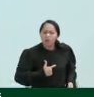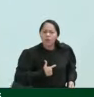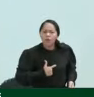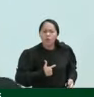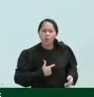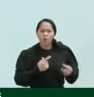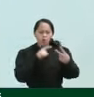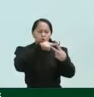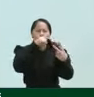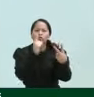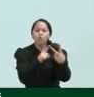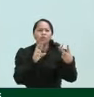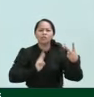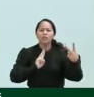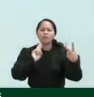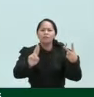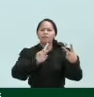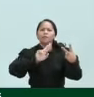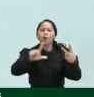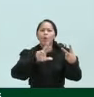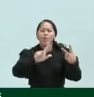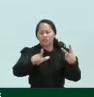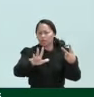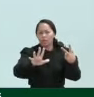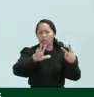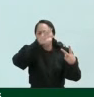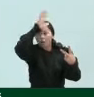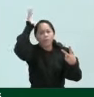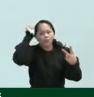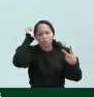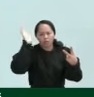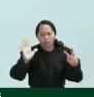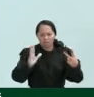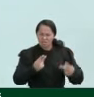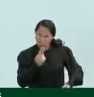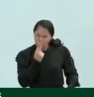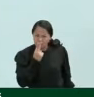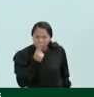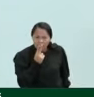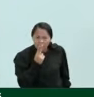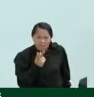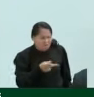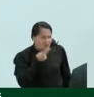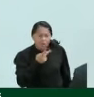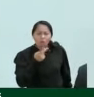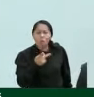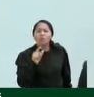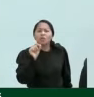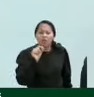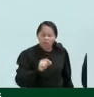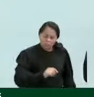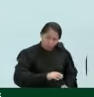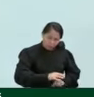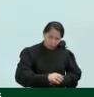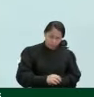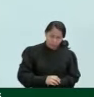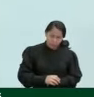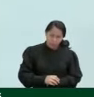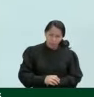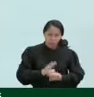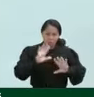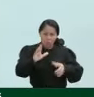representam a Amazônia Jorge Viana fez o desfavor de falar do